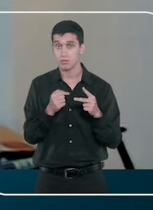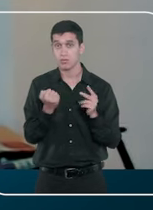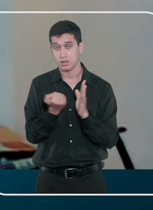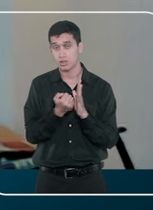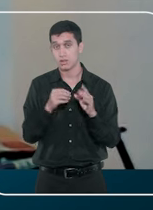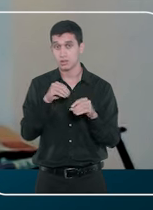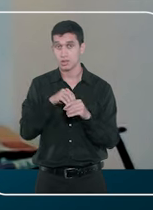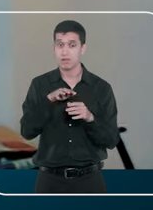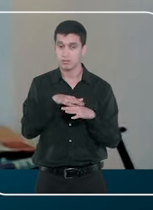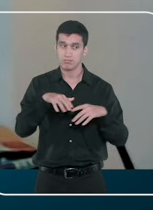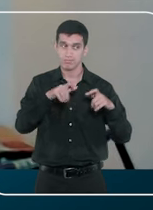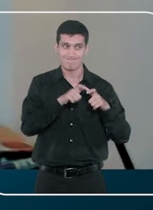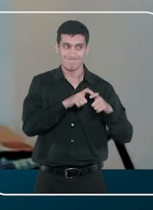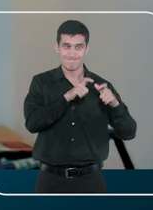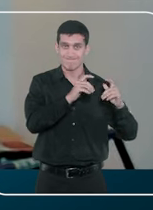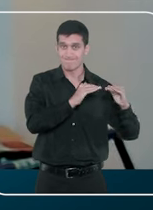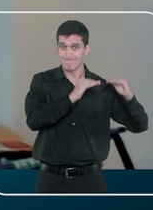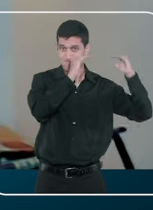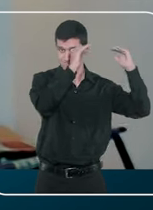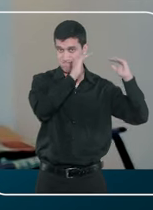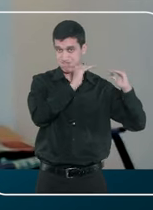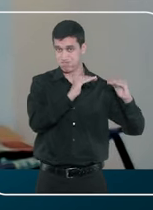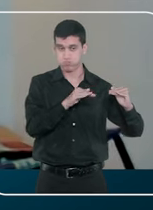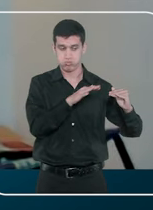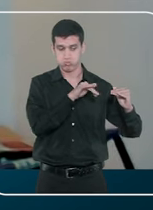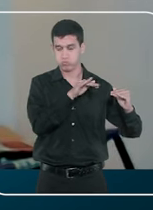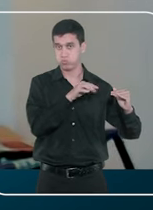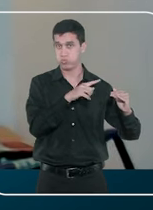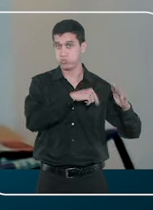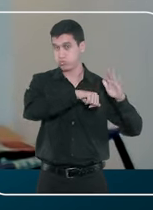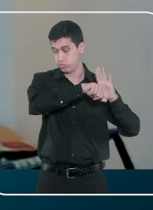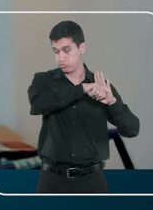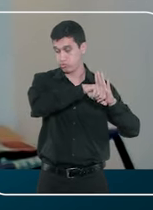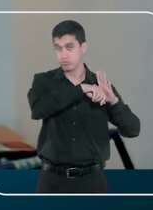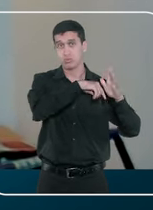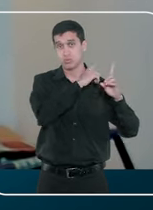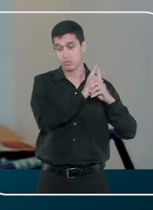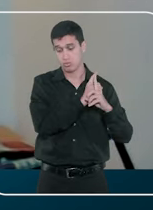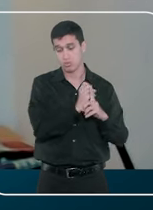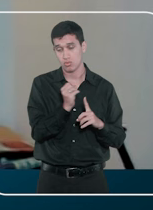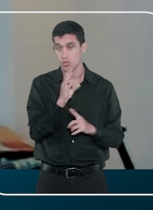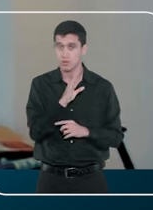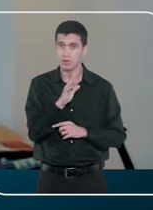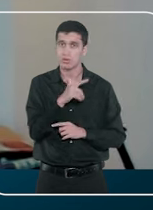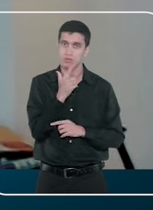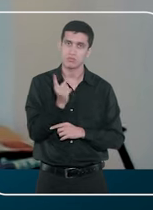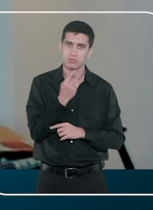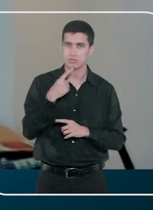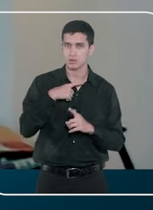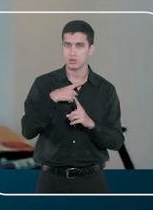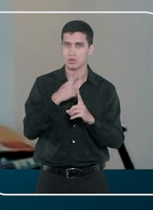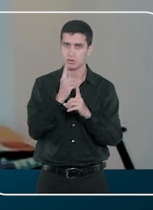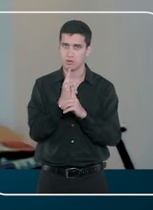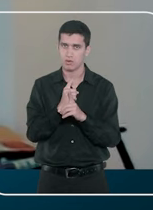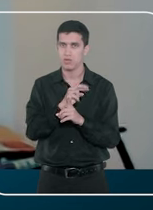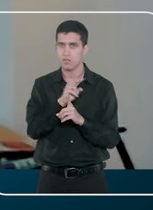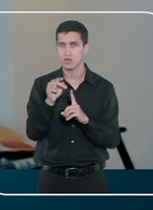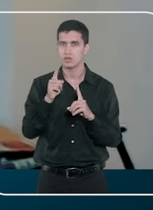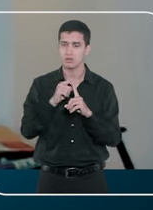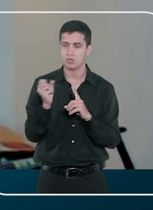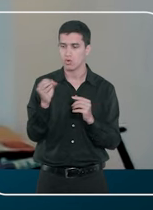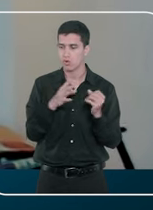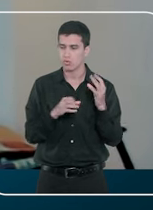figuras de macrocriminalidade é justamente a sua sofisticação. Então, não raro que temos, são essas figuras sofisticadas de